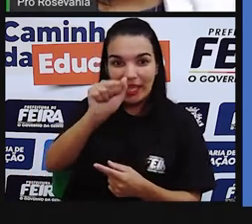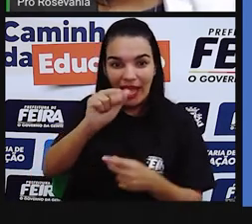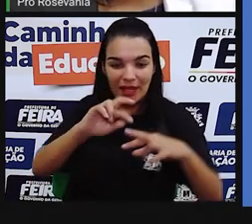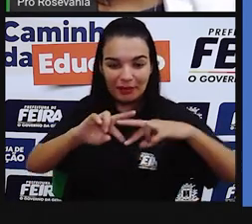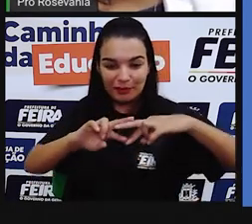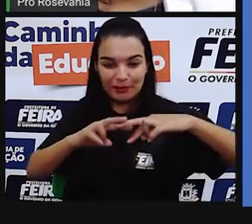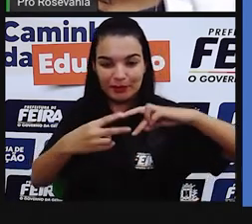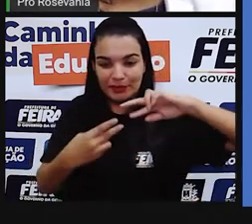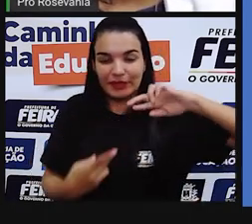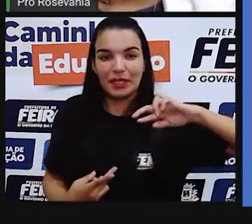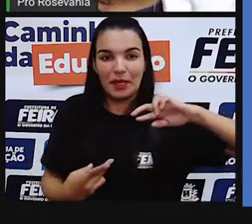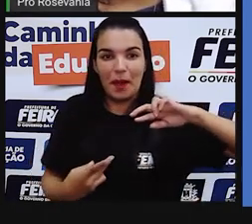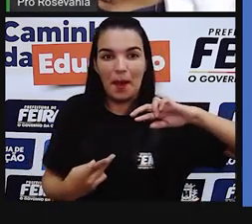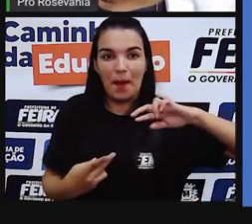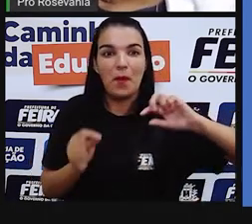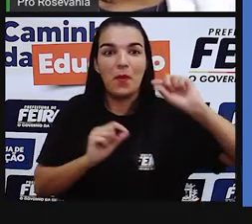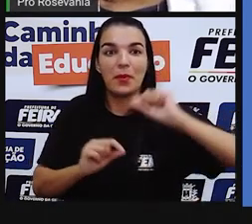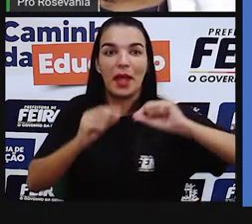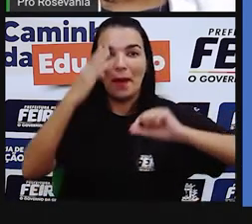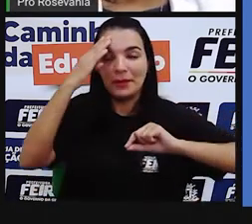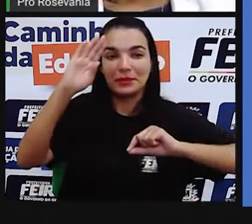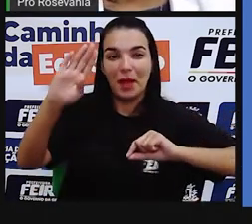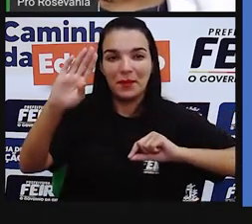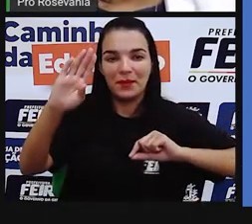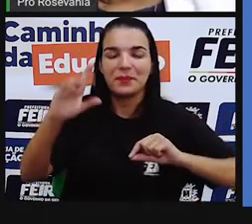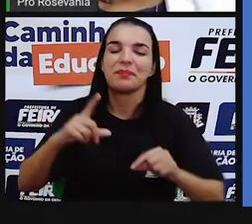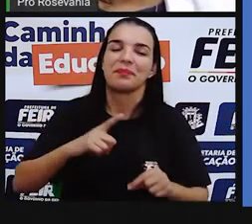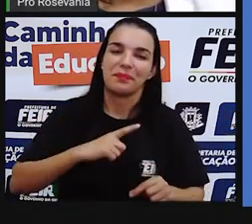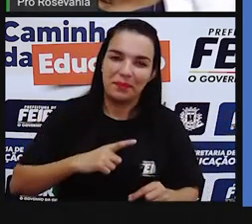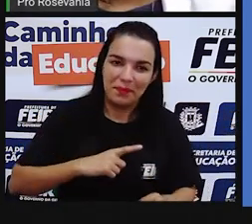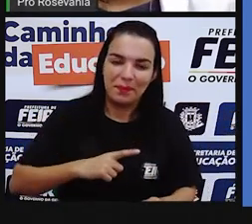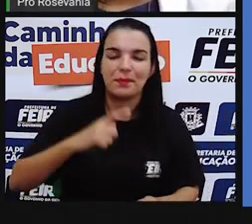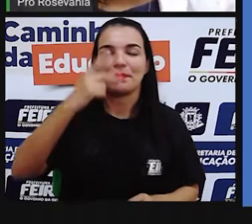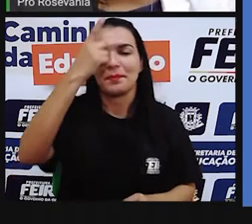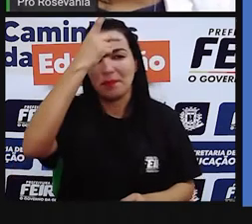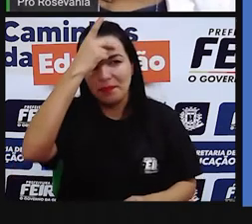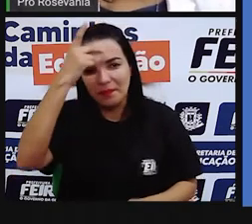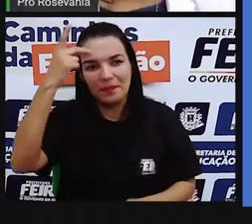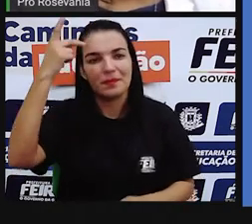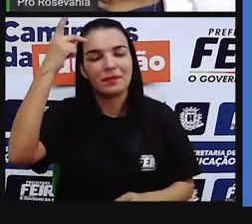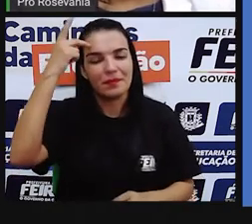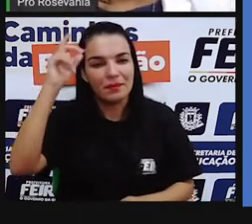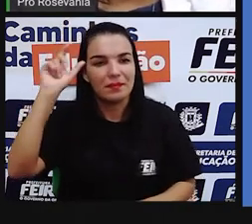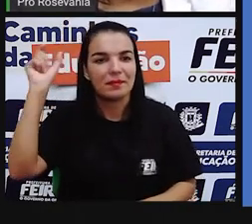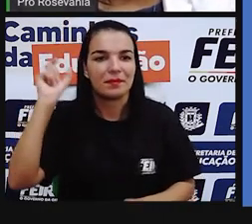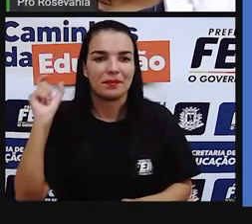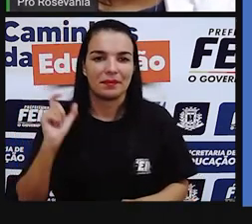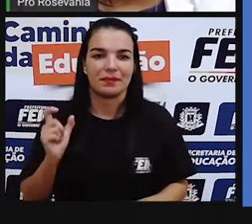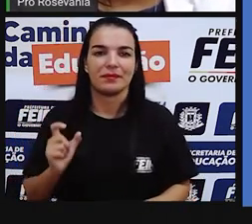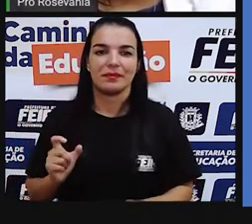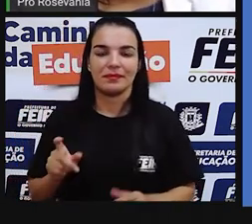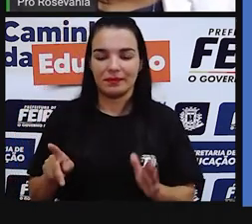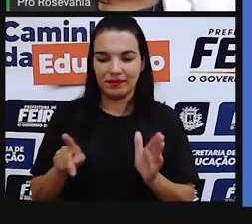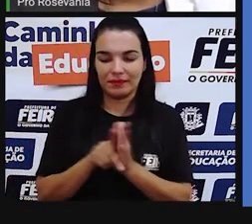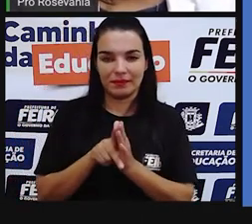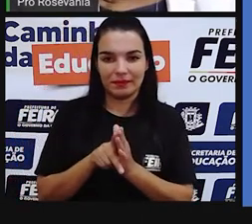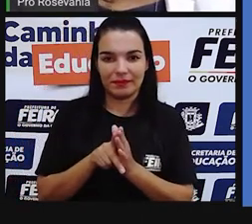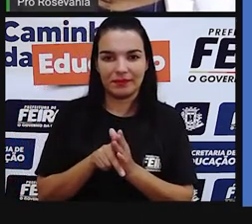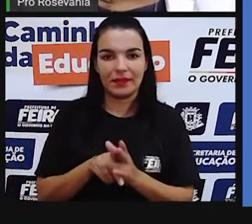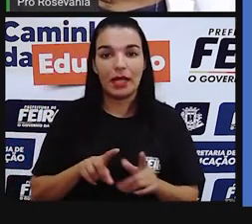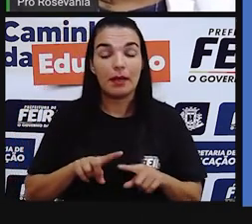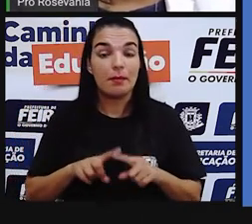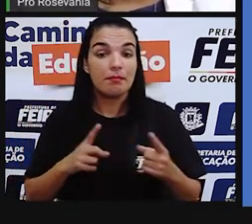Ficou maior isso do que as outras populações com quem nós miscigenamos. Mas a miscigenação,